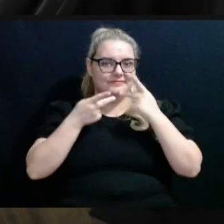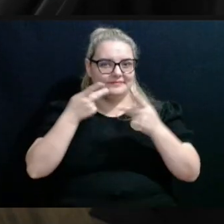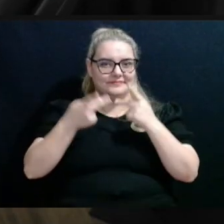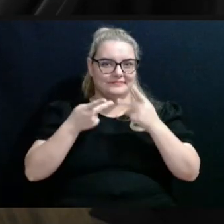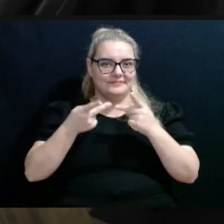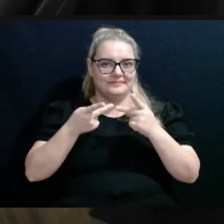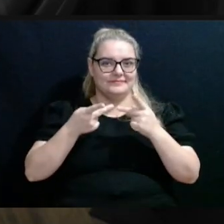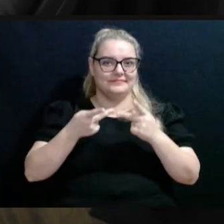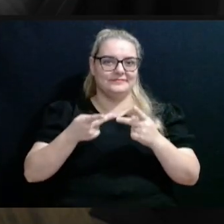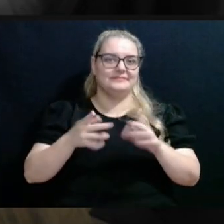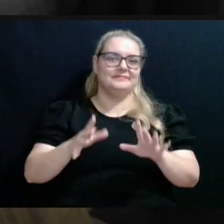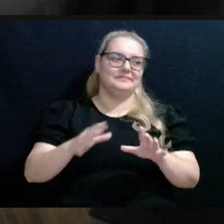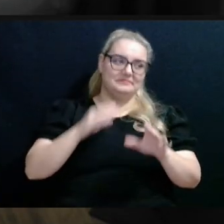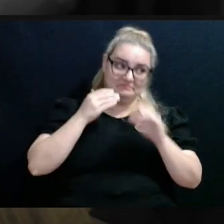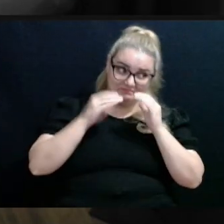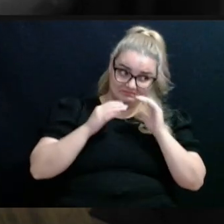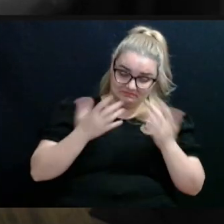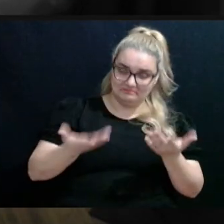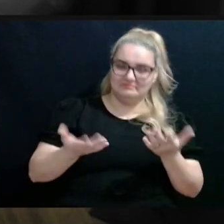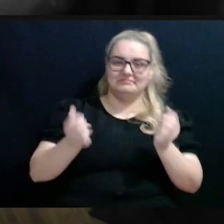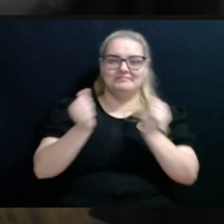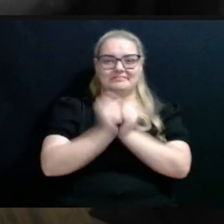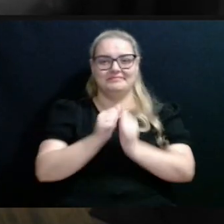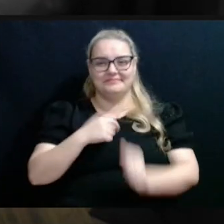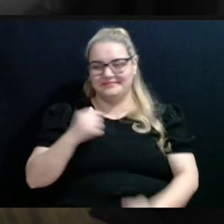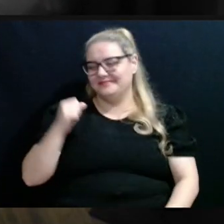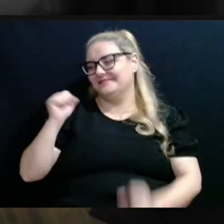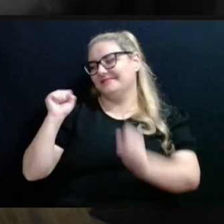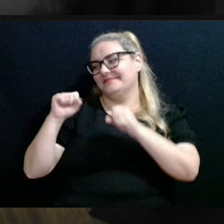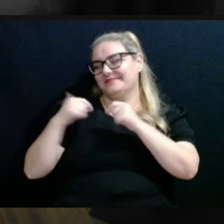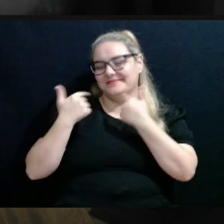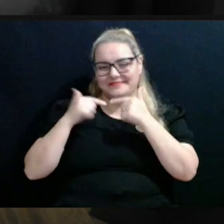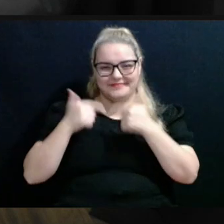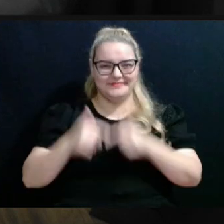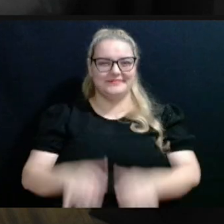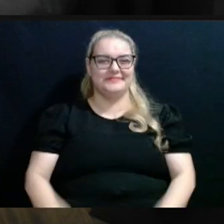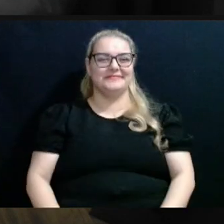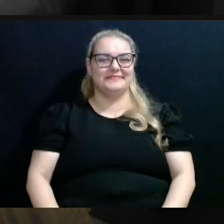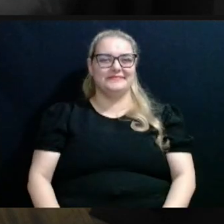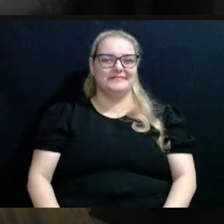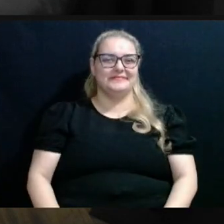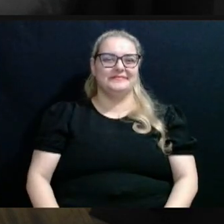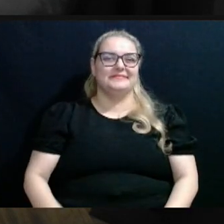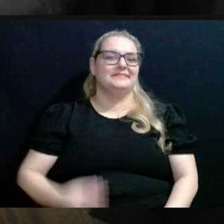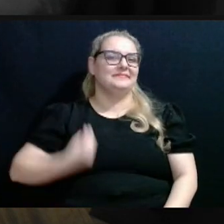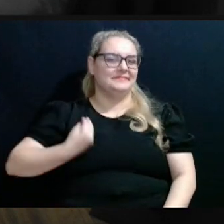Olha, cantou aqui com a gente já em outra oportunidade, falou da história de vida dele